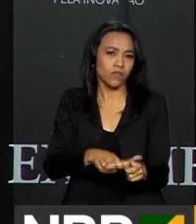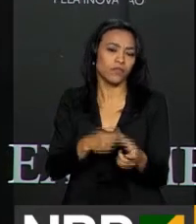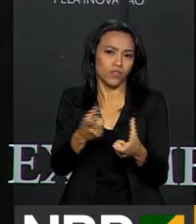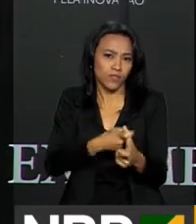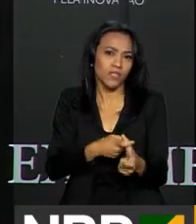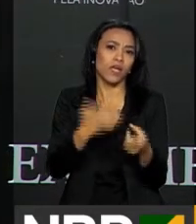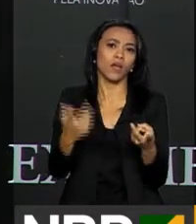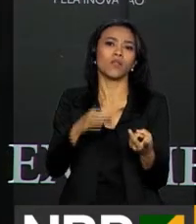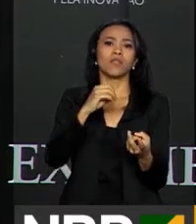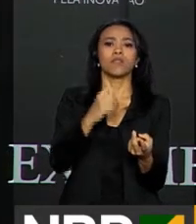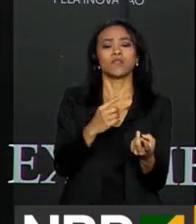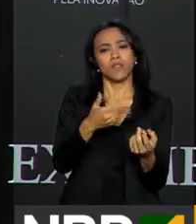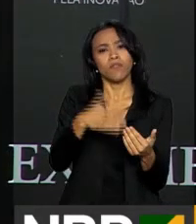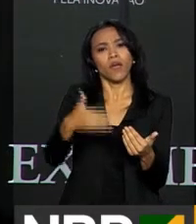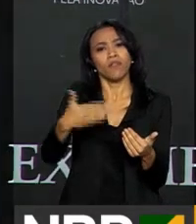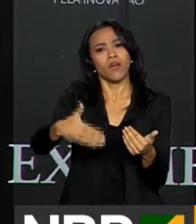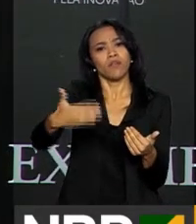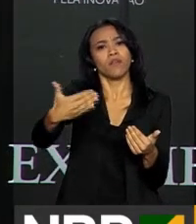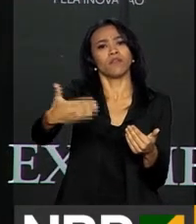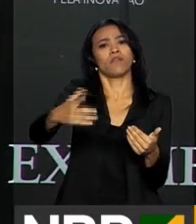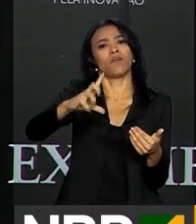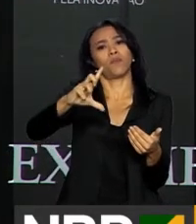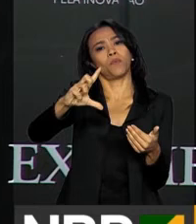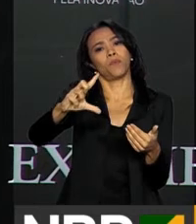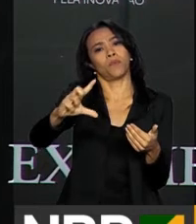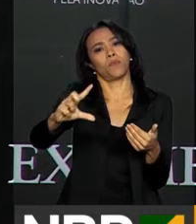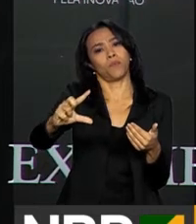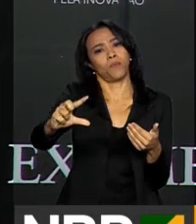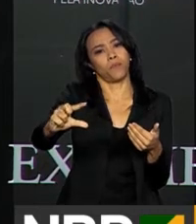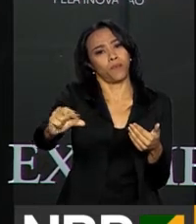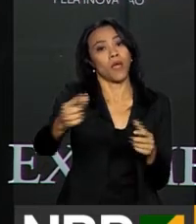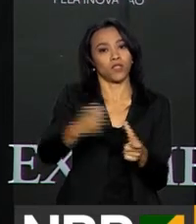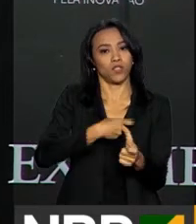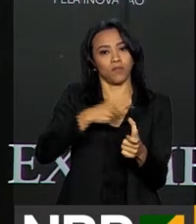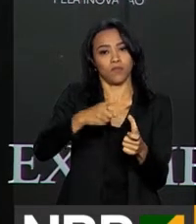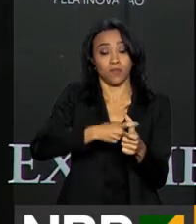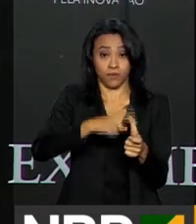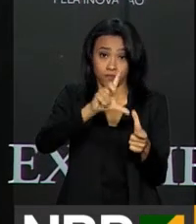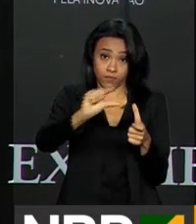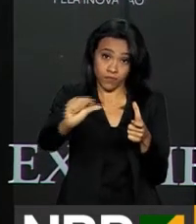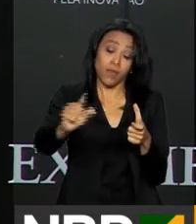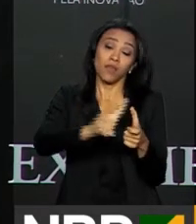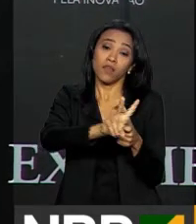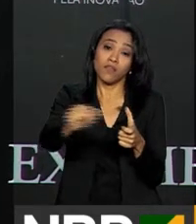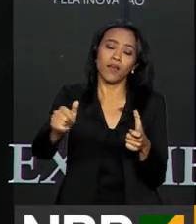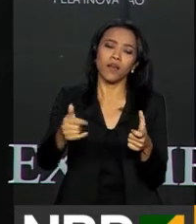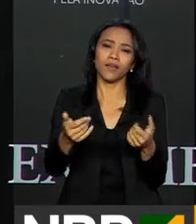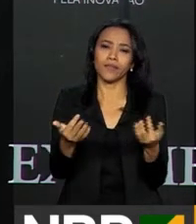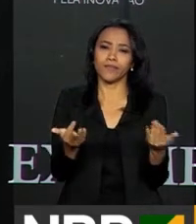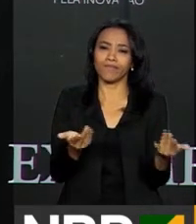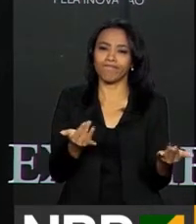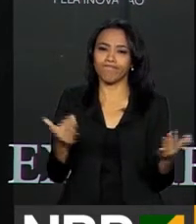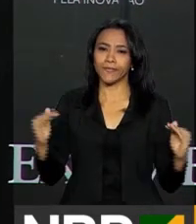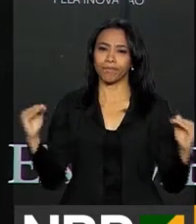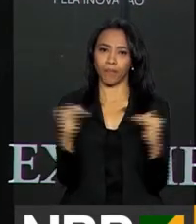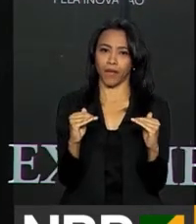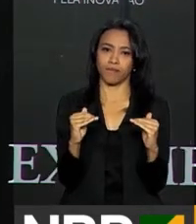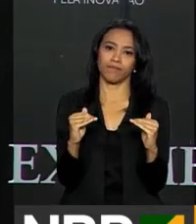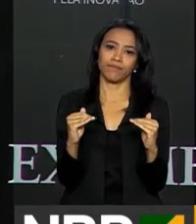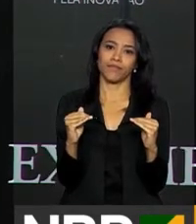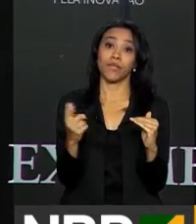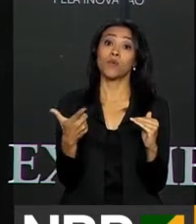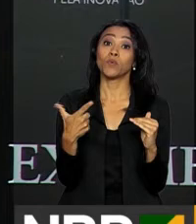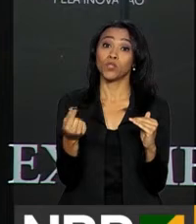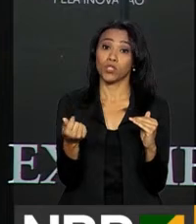139 bilhões, e assim vai indo. Pode ser que daqui a 10 anos nós tenhamos esta equação, digamos assim, empatadora entre o